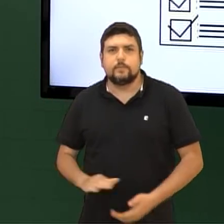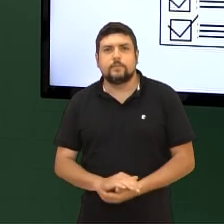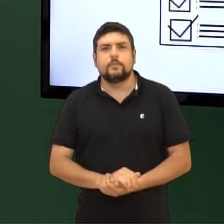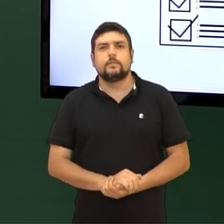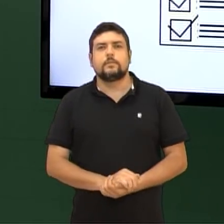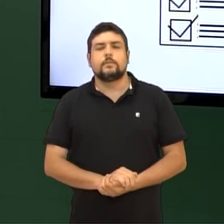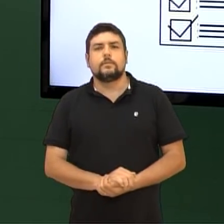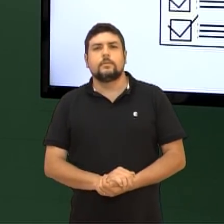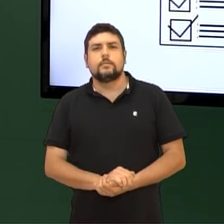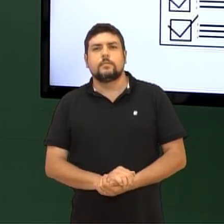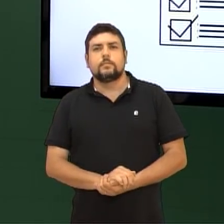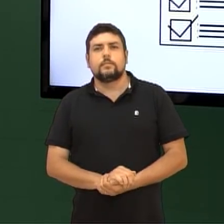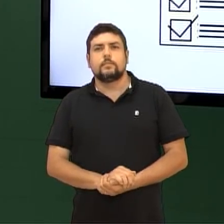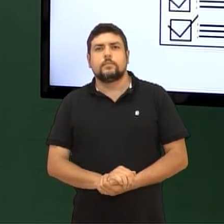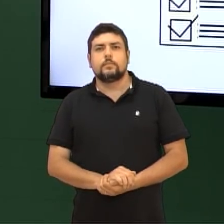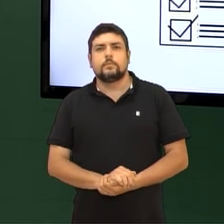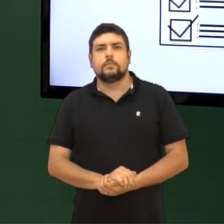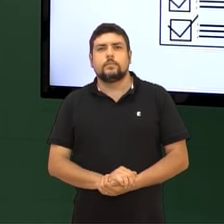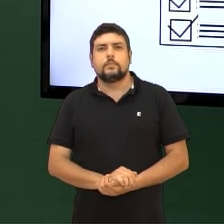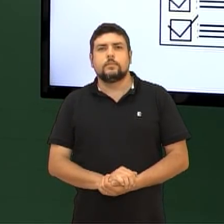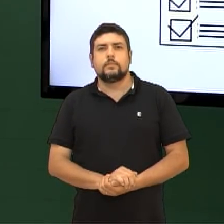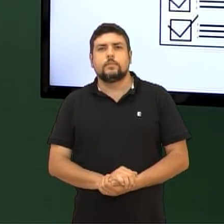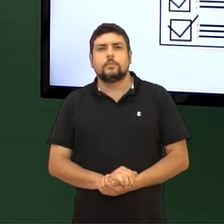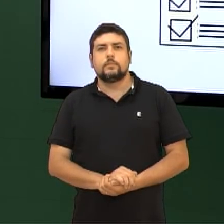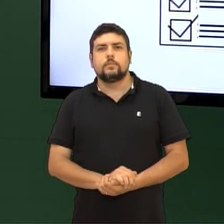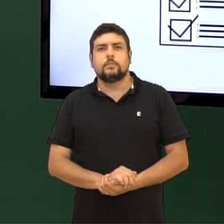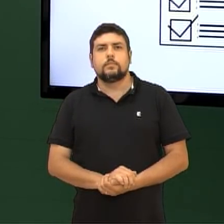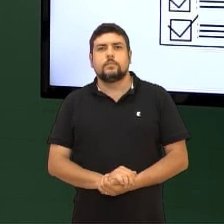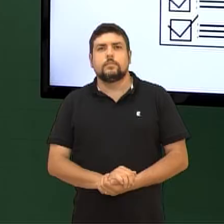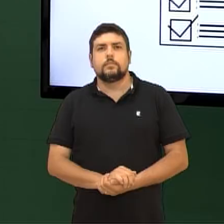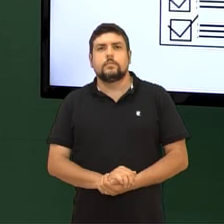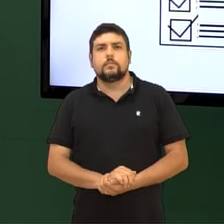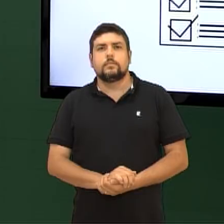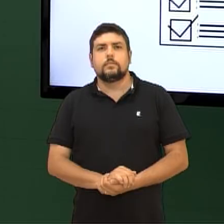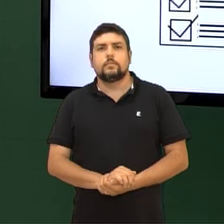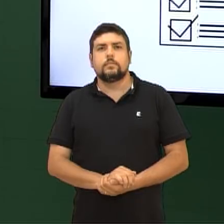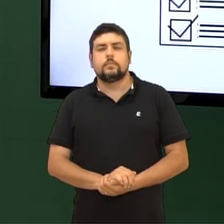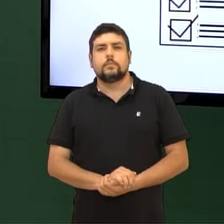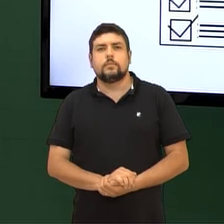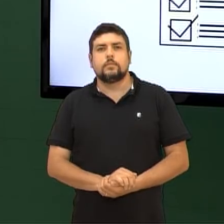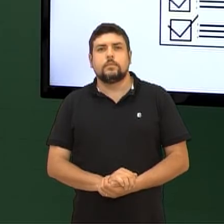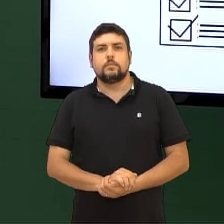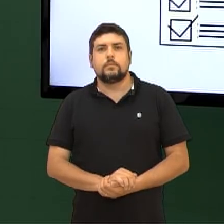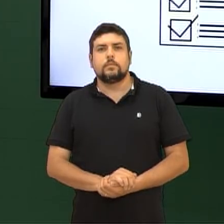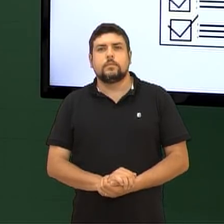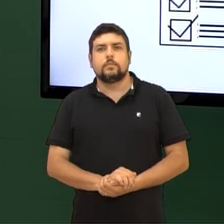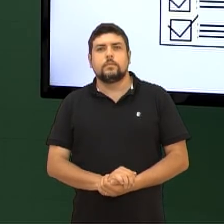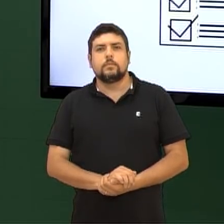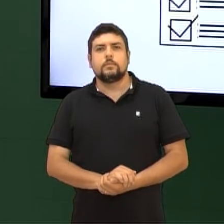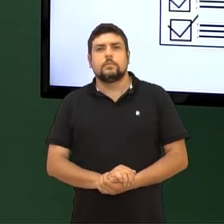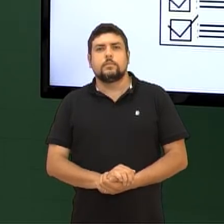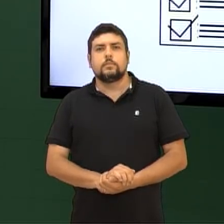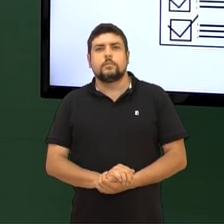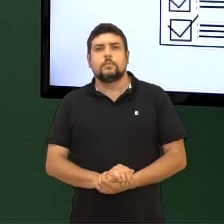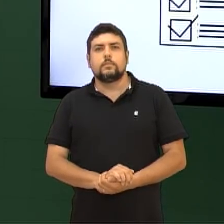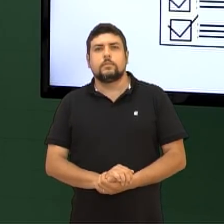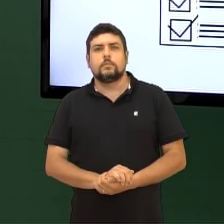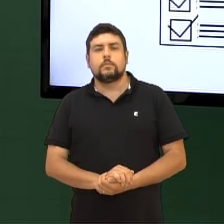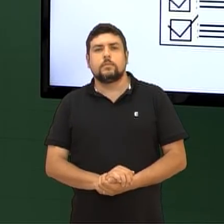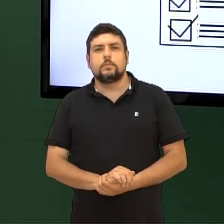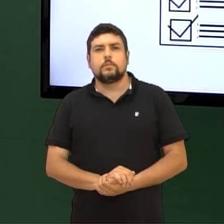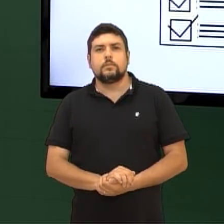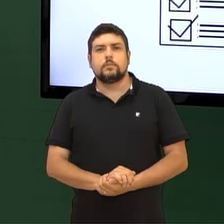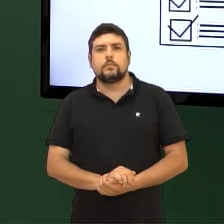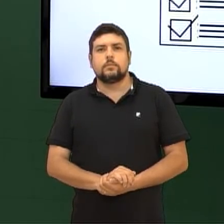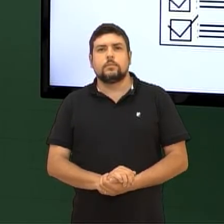o 10, você terá 20. E o denominador, 10 vezes o